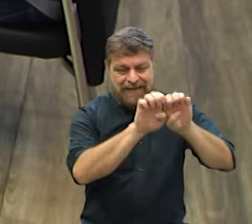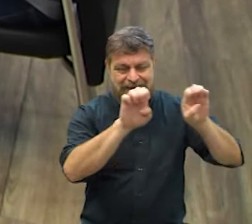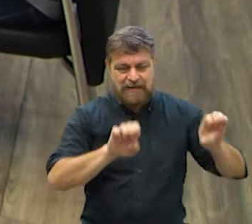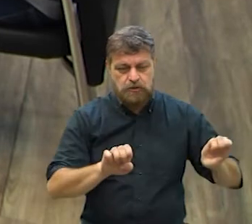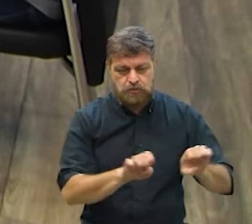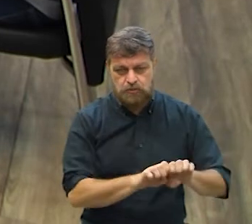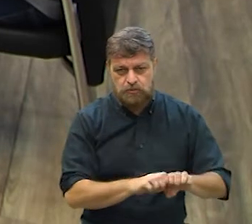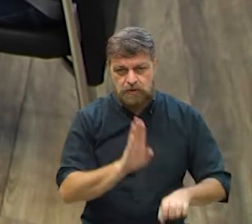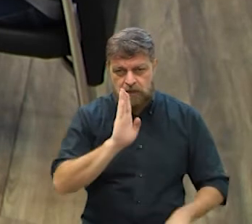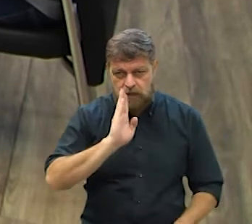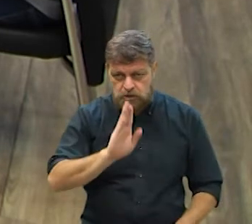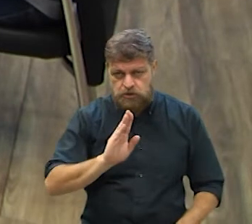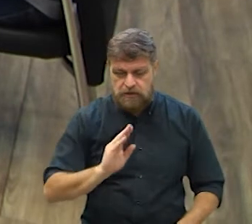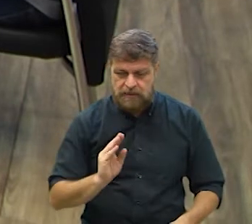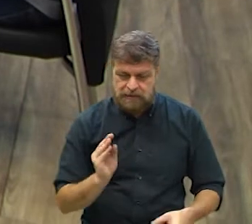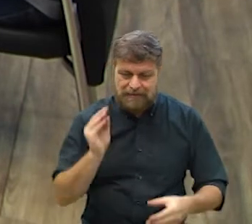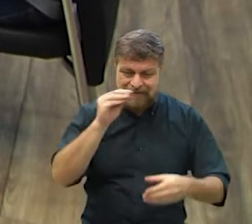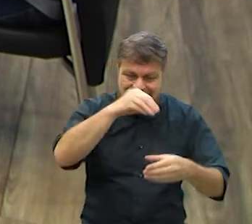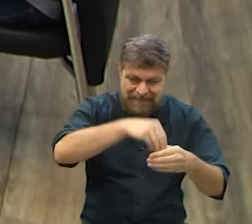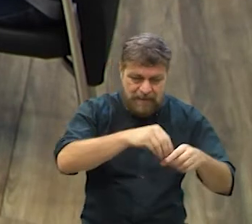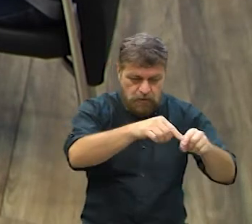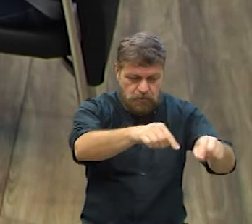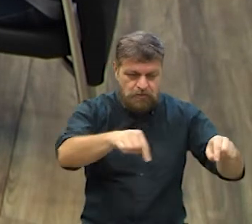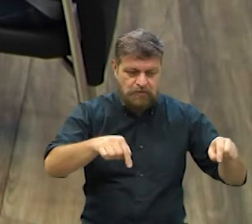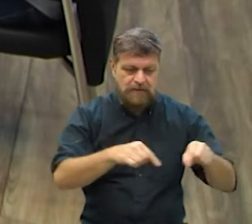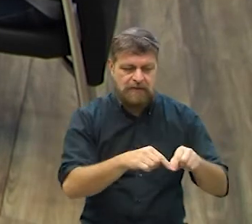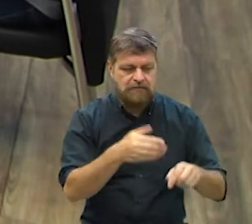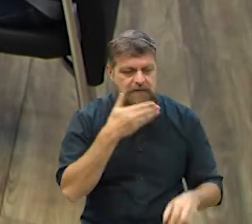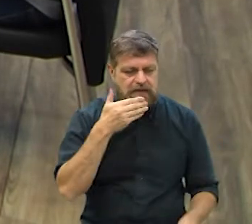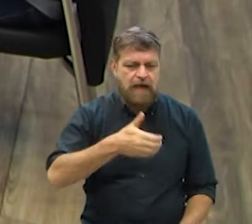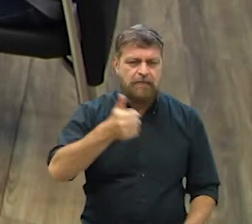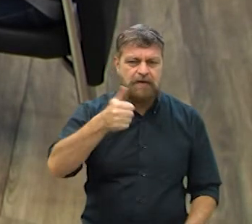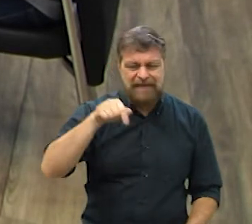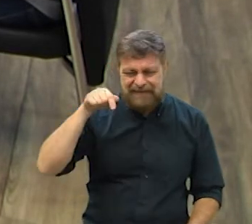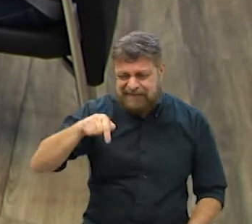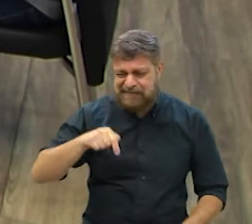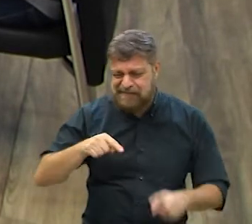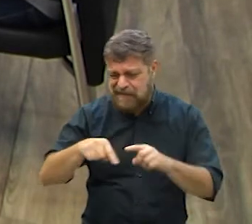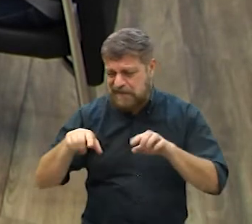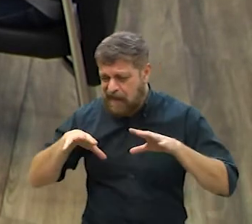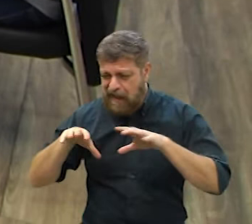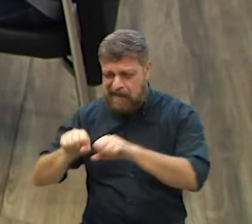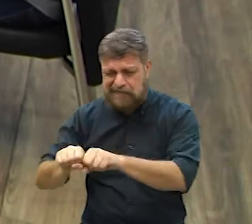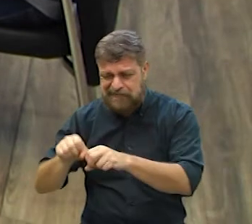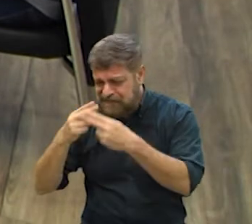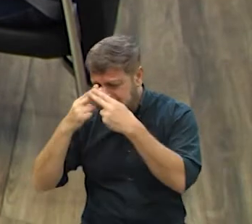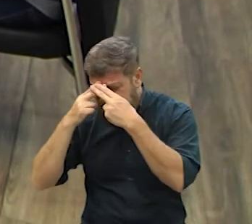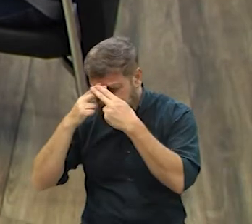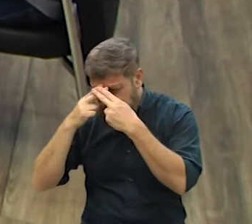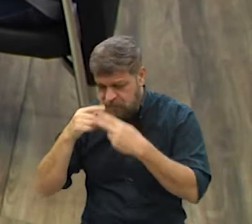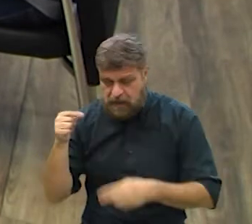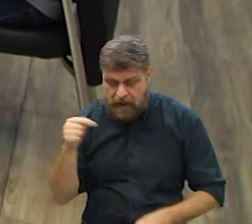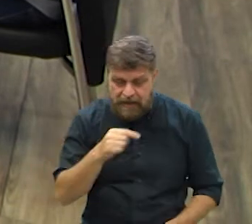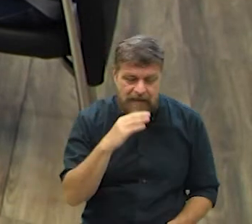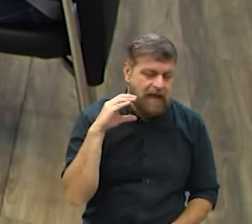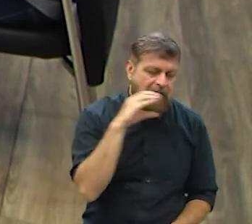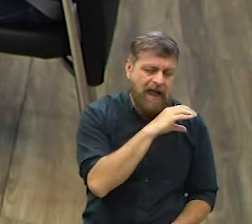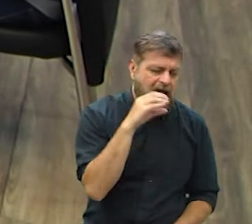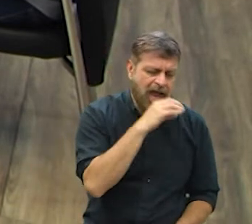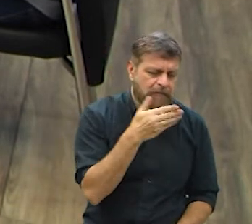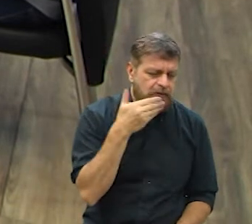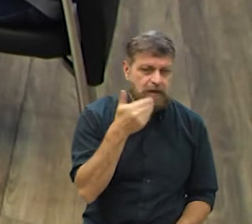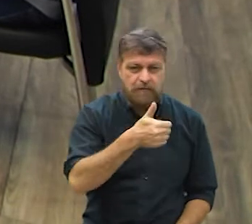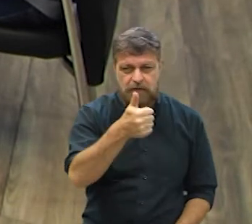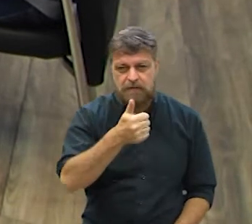inserido aí no processo, né? Então, isso vai ser muito melhor, menos traumático, né? Mais rápido.